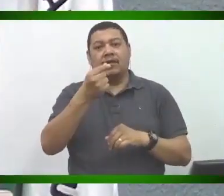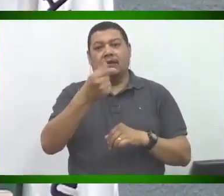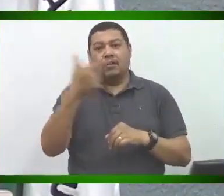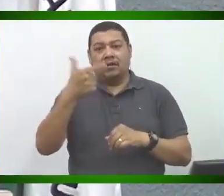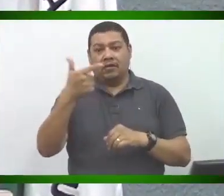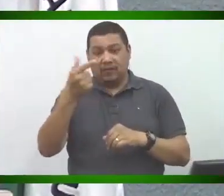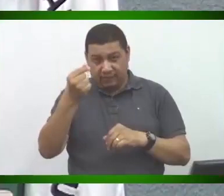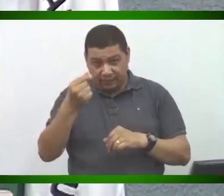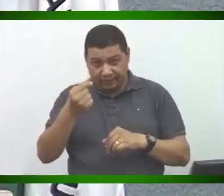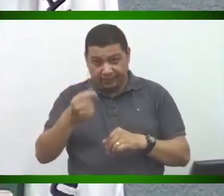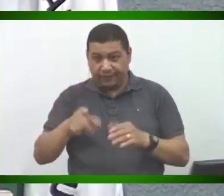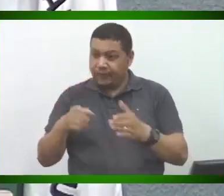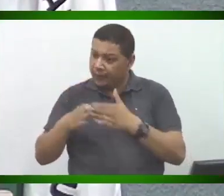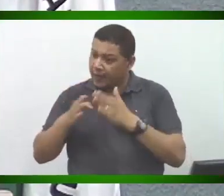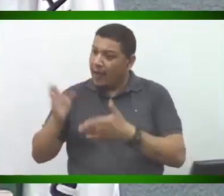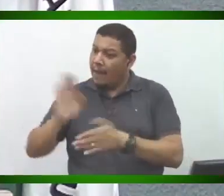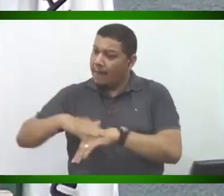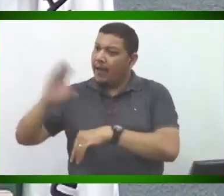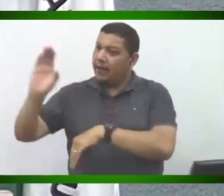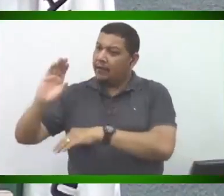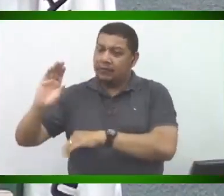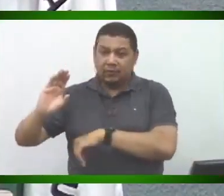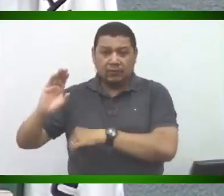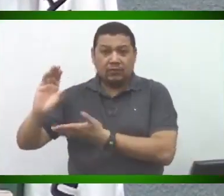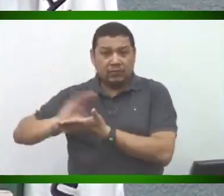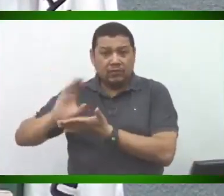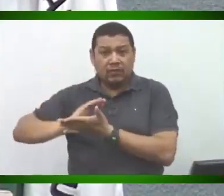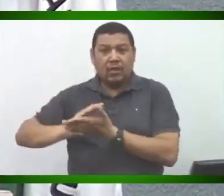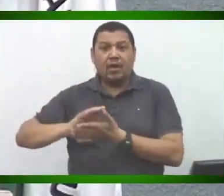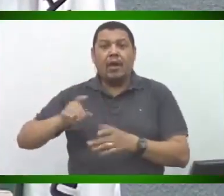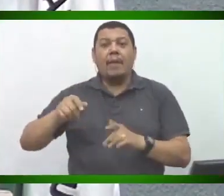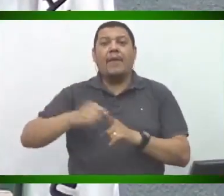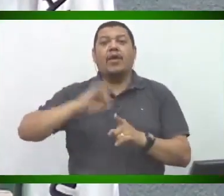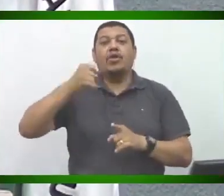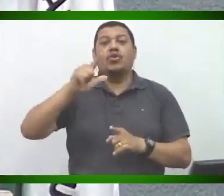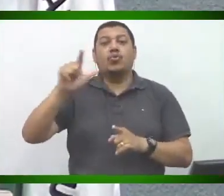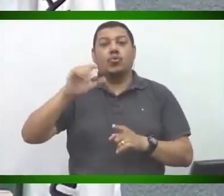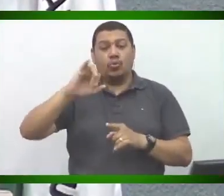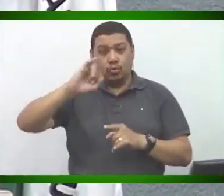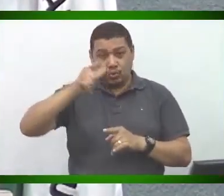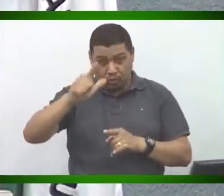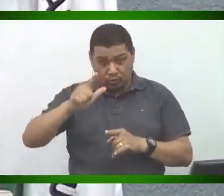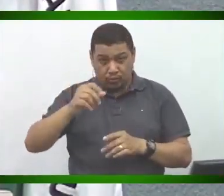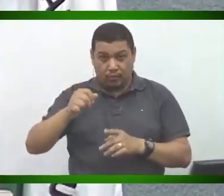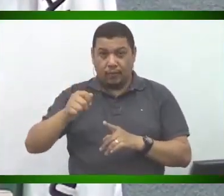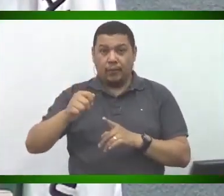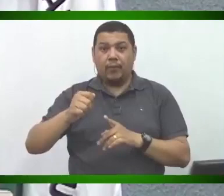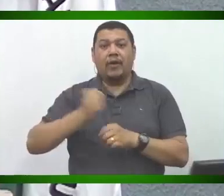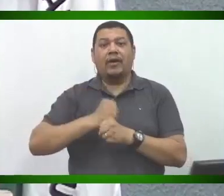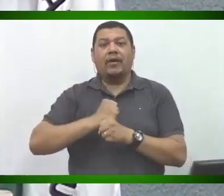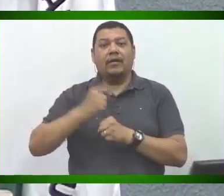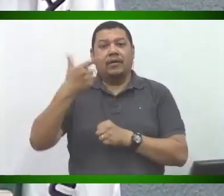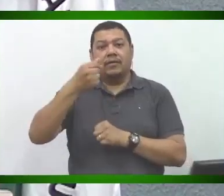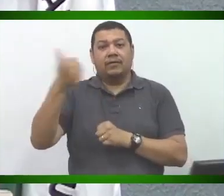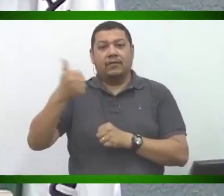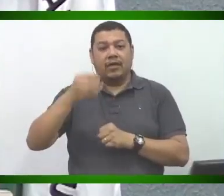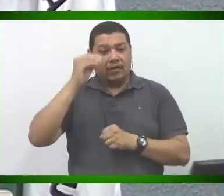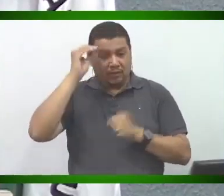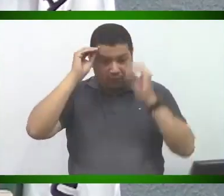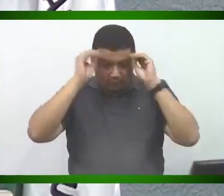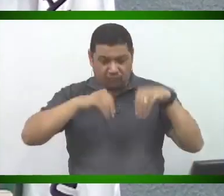desacelerando, e aí em julho de 2021 ela definitivamente abandonou o canteiro de obras. E aí, por